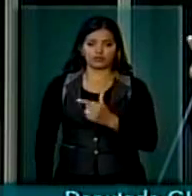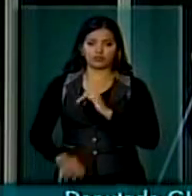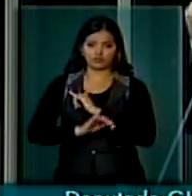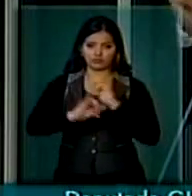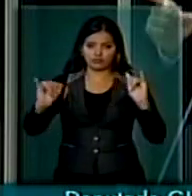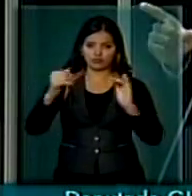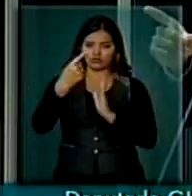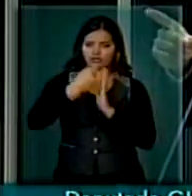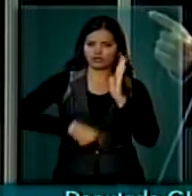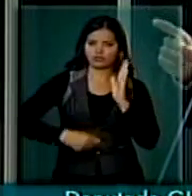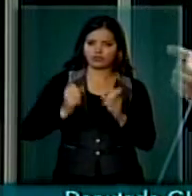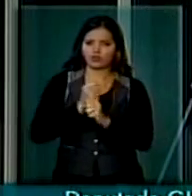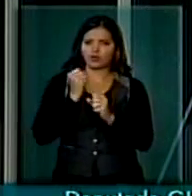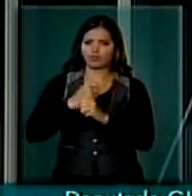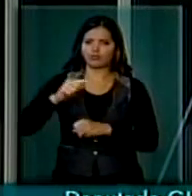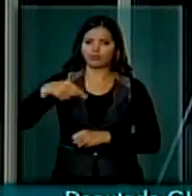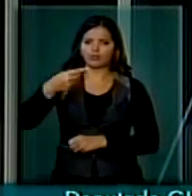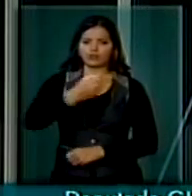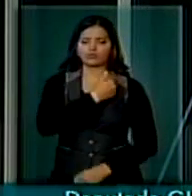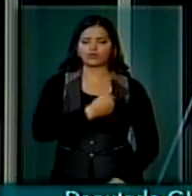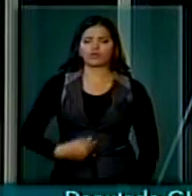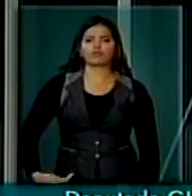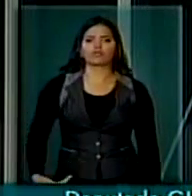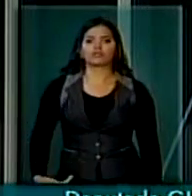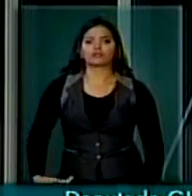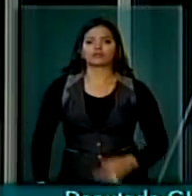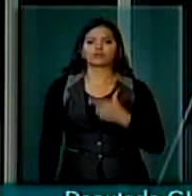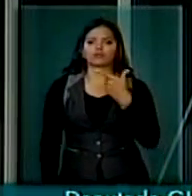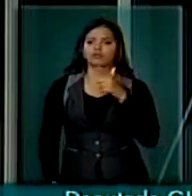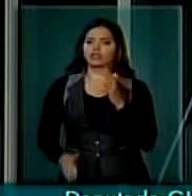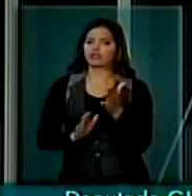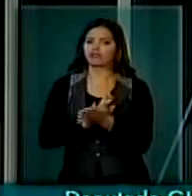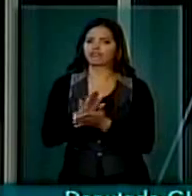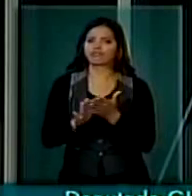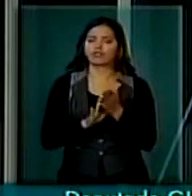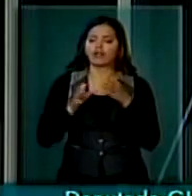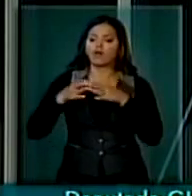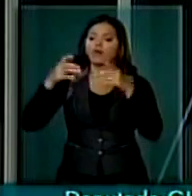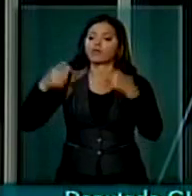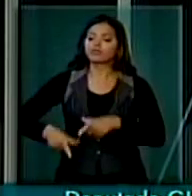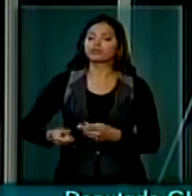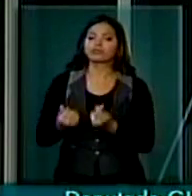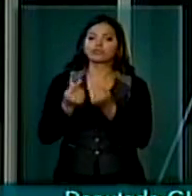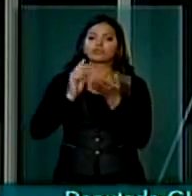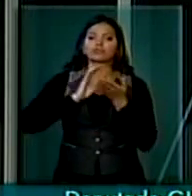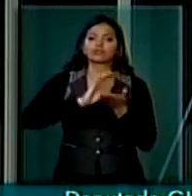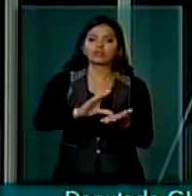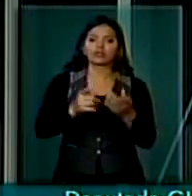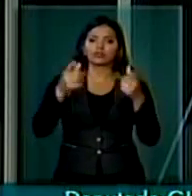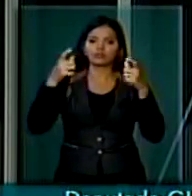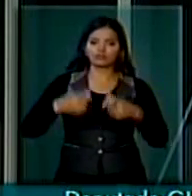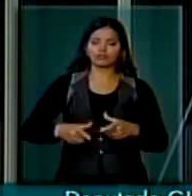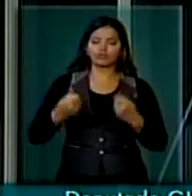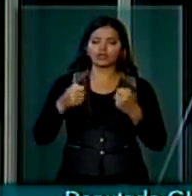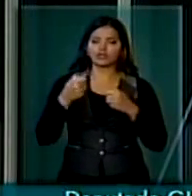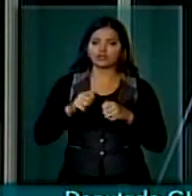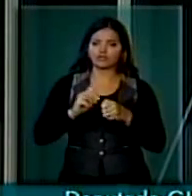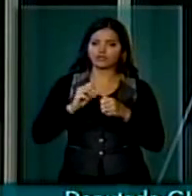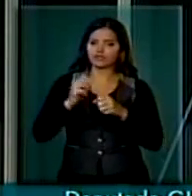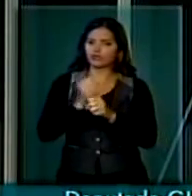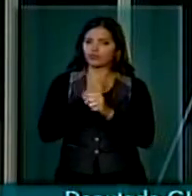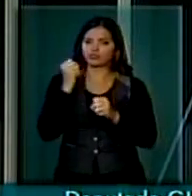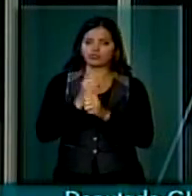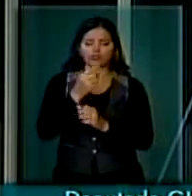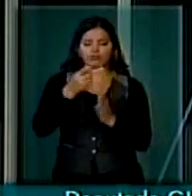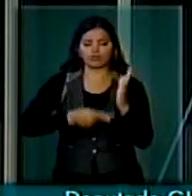obras para os próximos governos. Não há uma indicação das fontes de recursos nem dos passos necessários para a execução de quaisquer